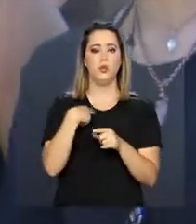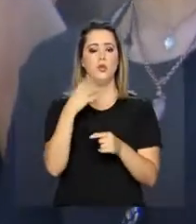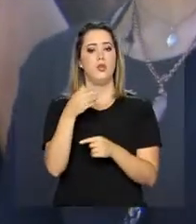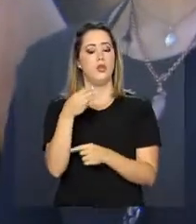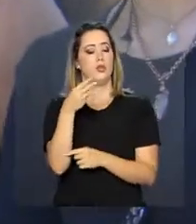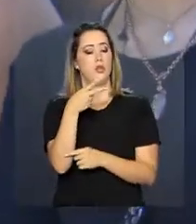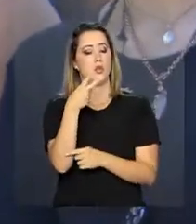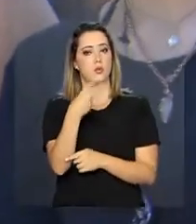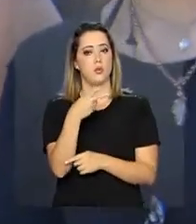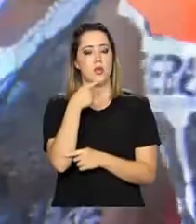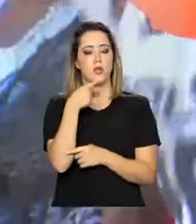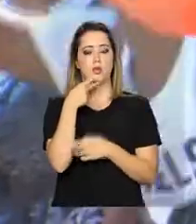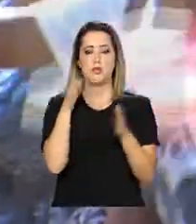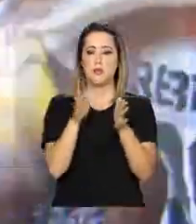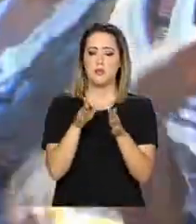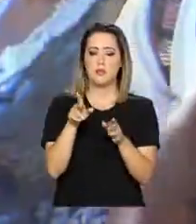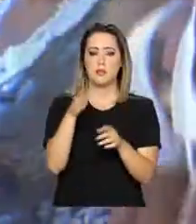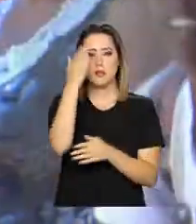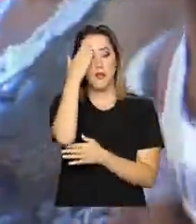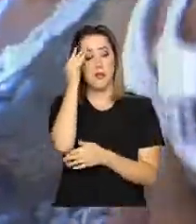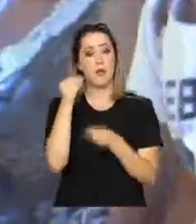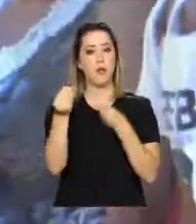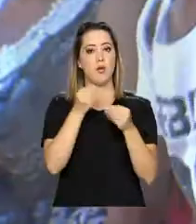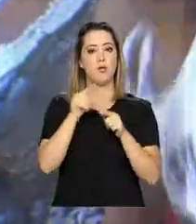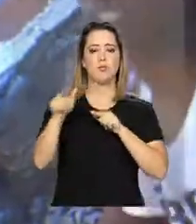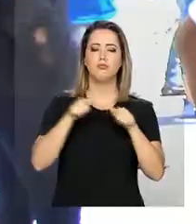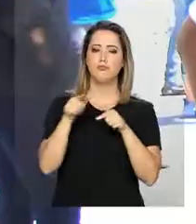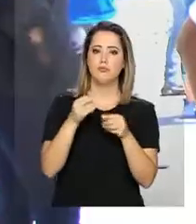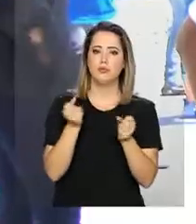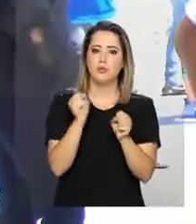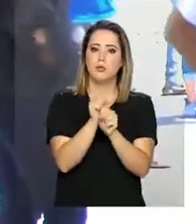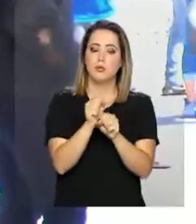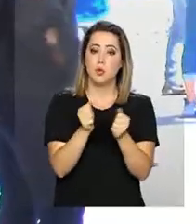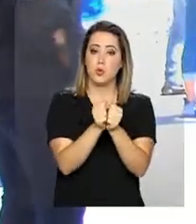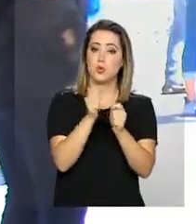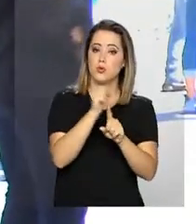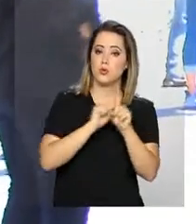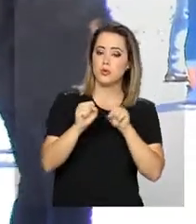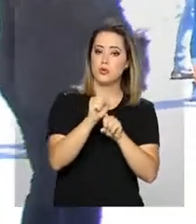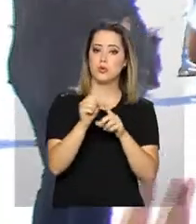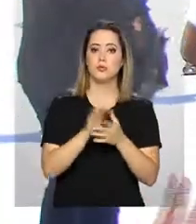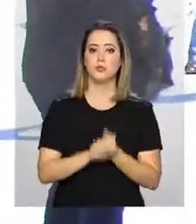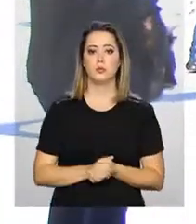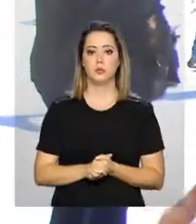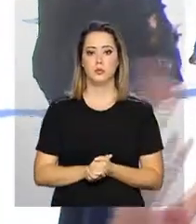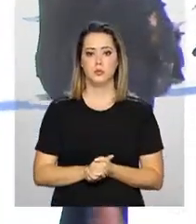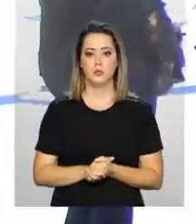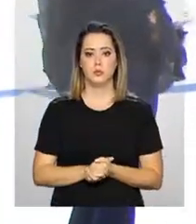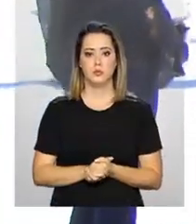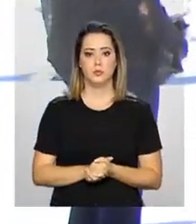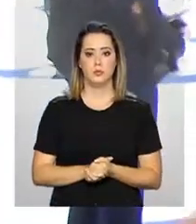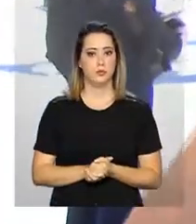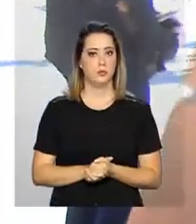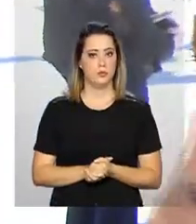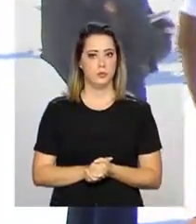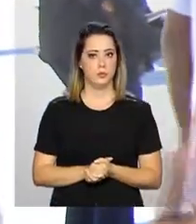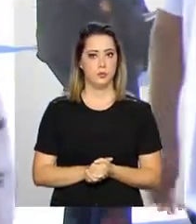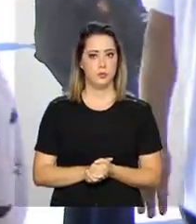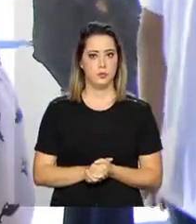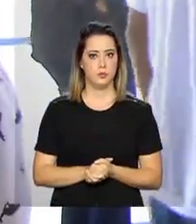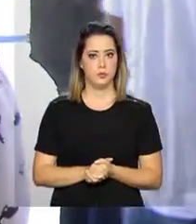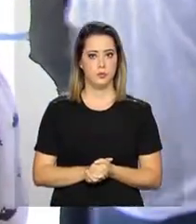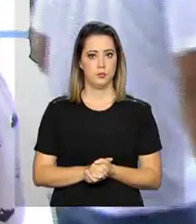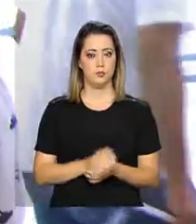na ponta da língua o papel que devem desempenhar na sociedade. O jovem é a revolução, é a cultura, é o que traz